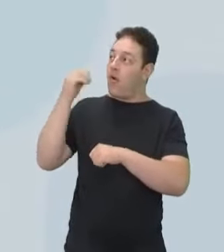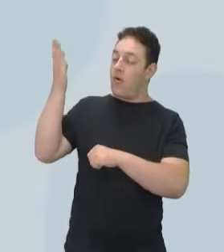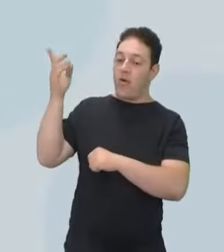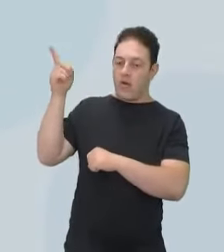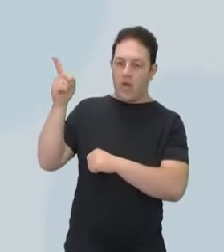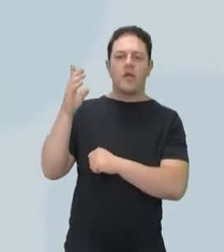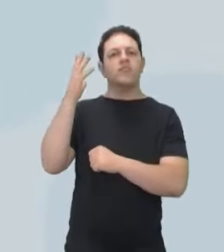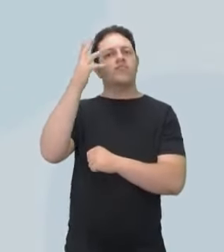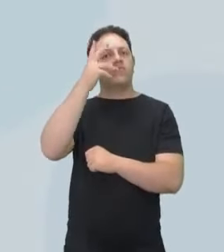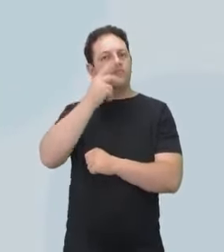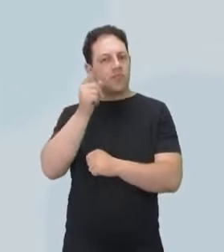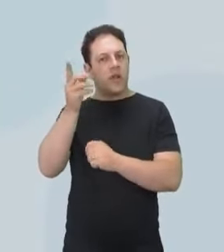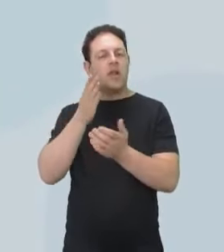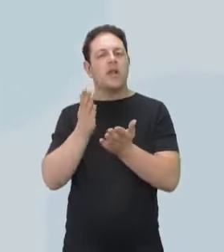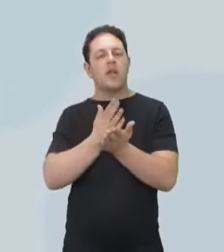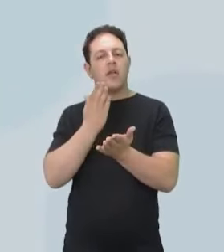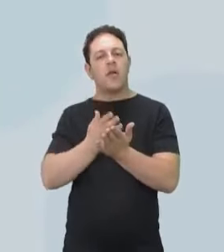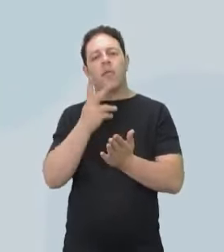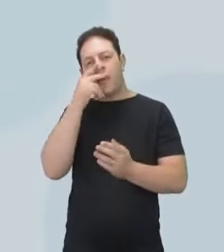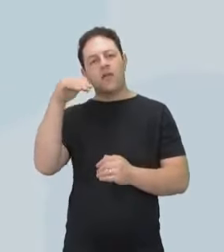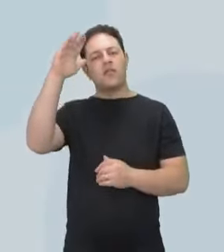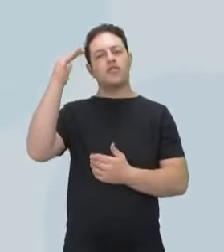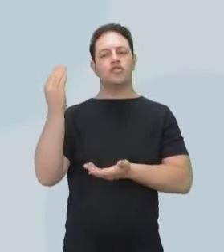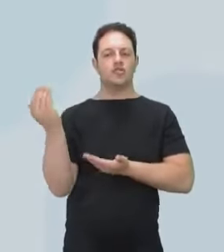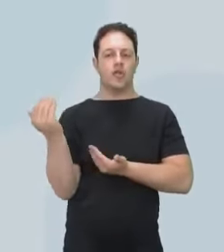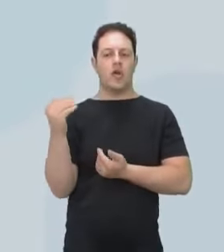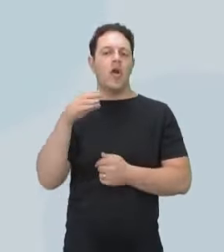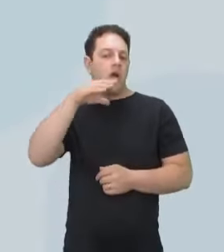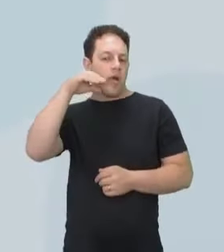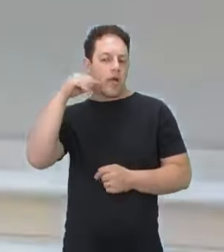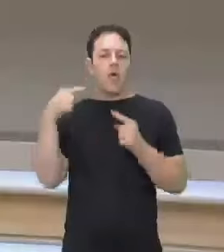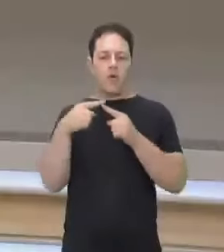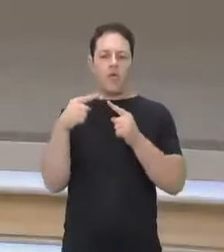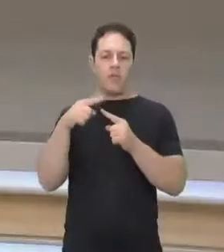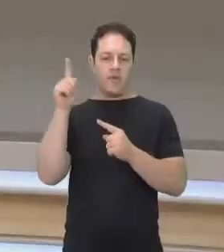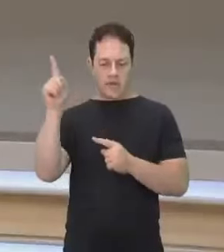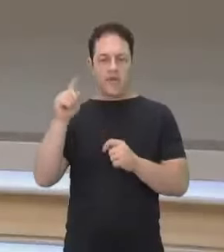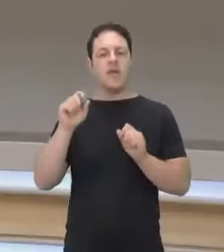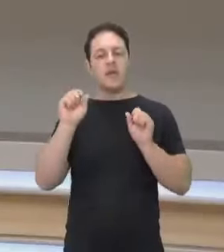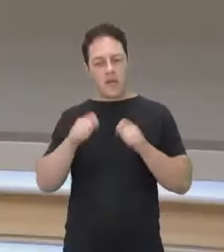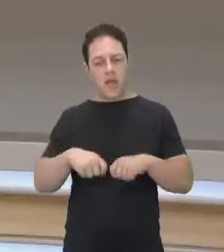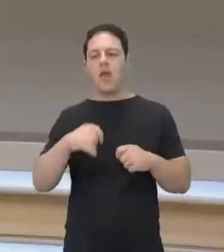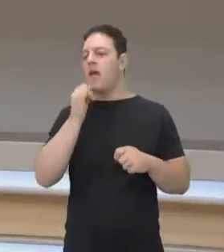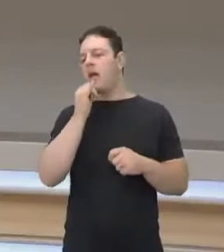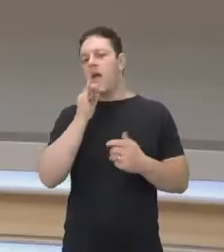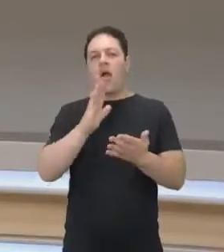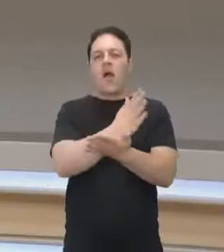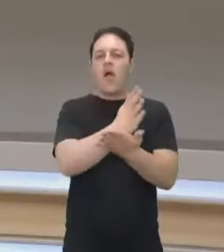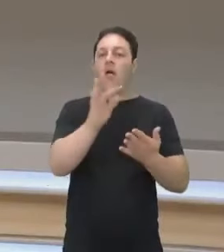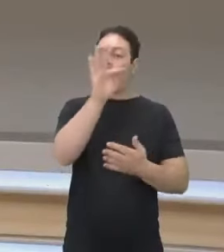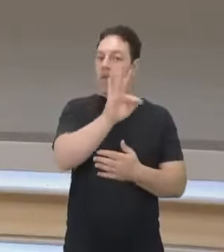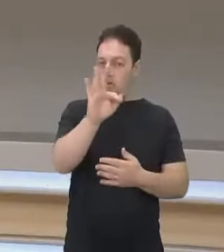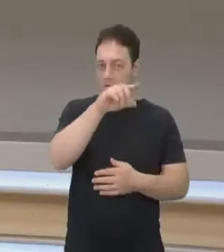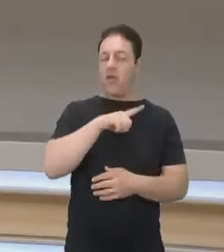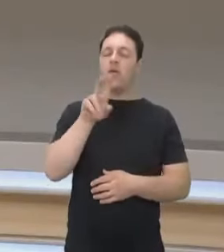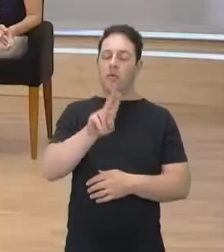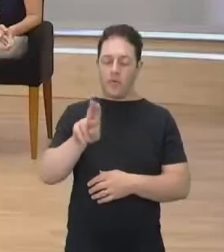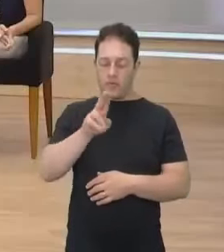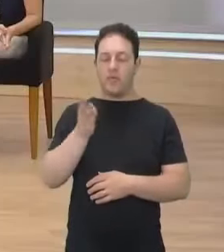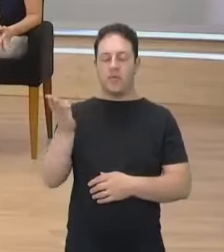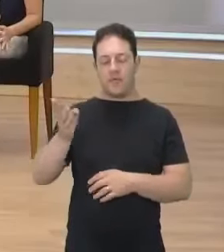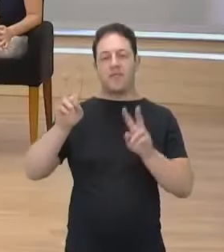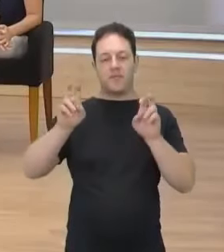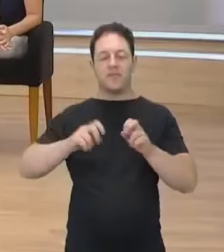um belo livro para um público já adolescente, adulto, é utilizado inclusive em algumas faculdades que trabalham com o